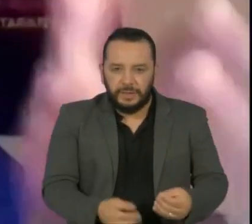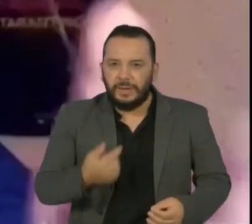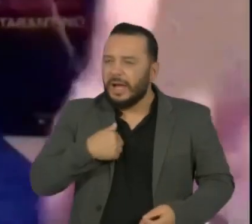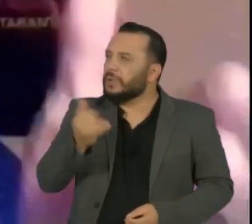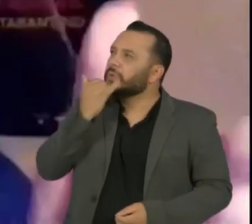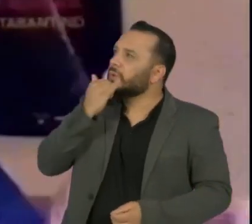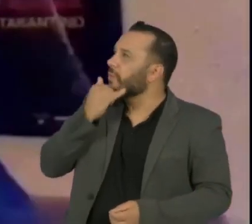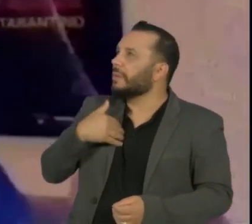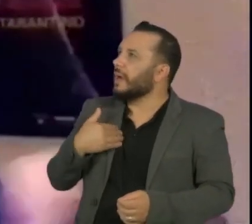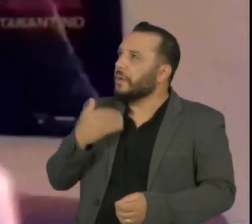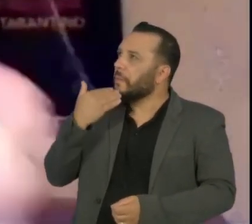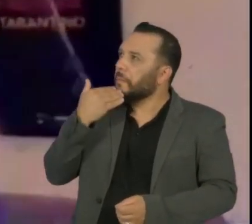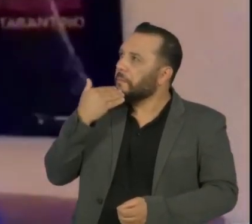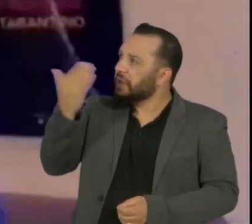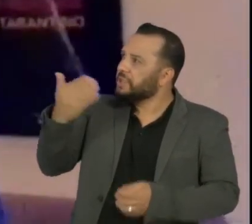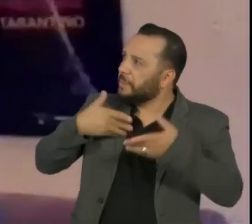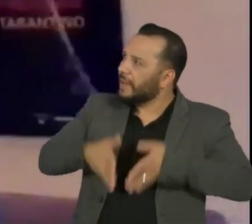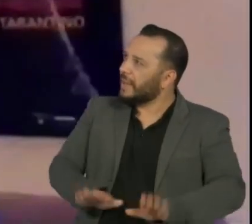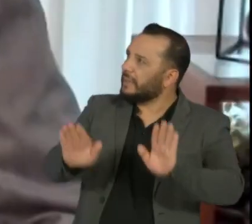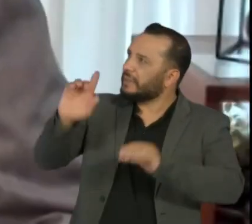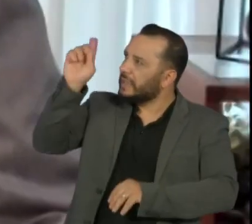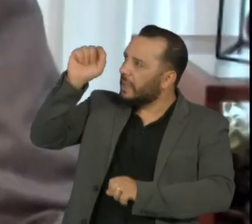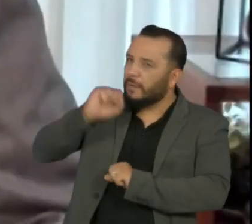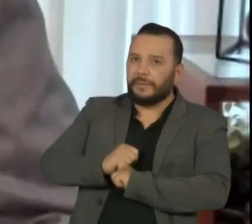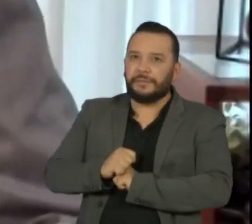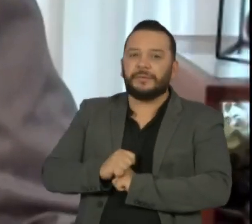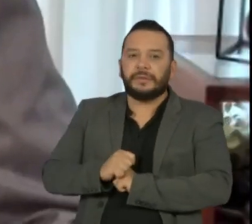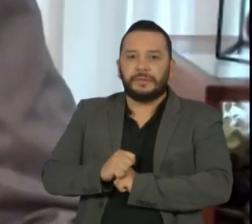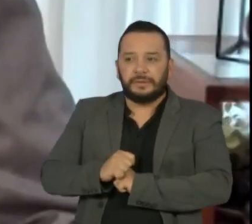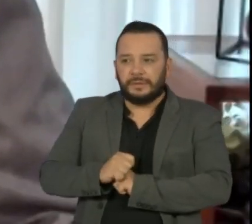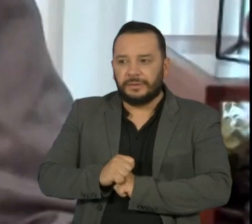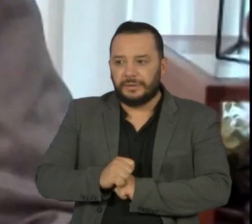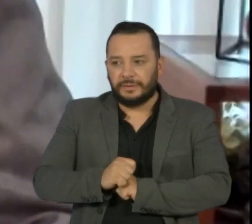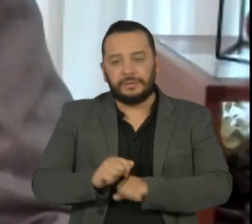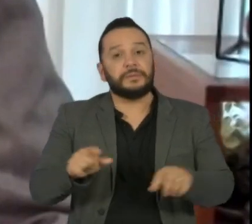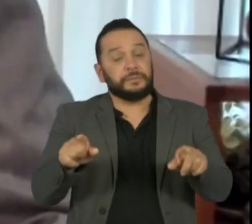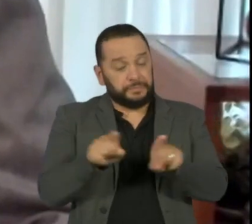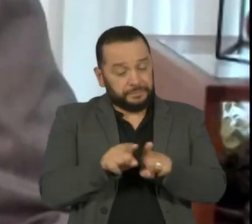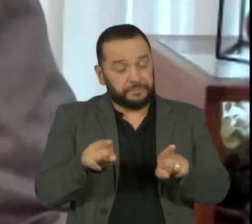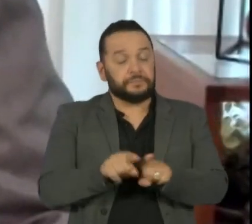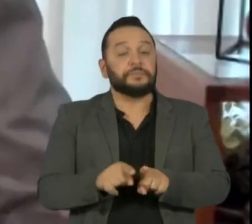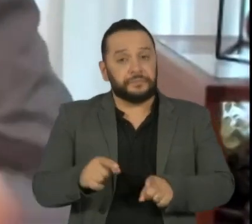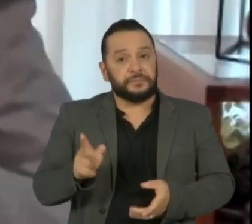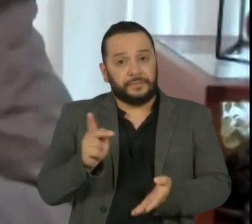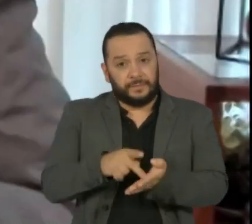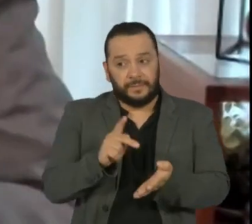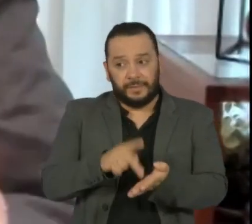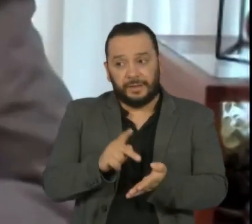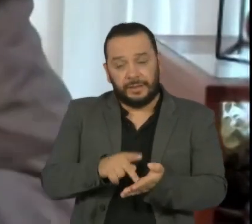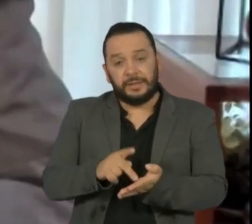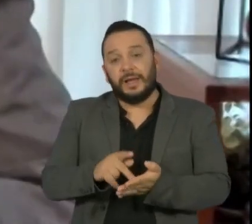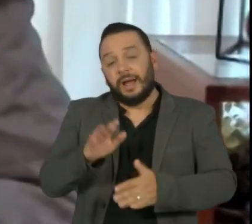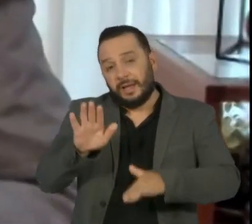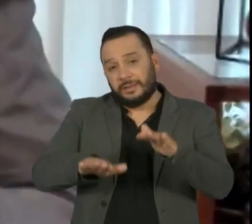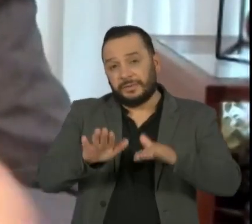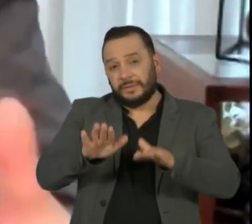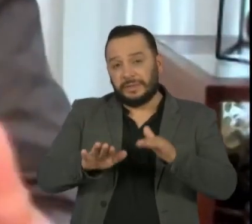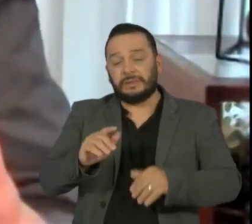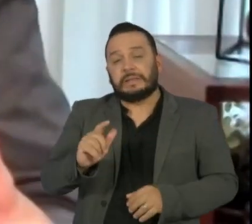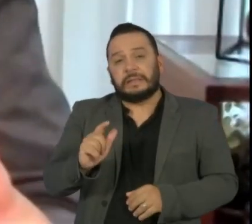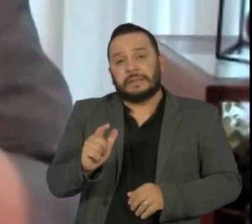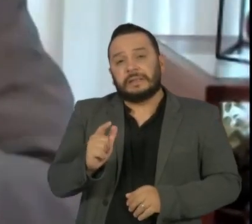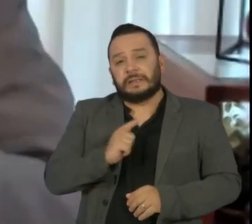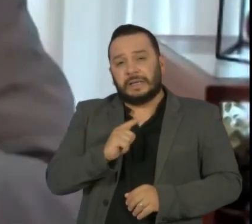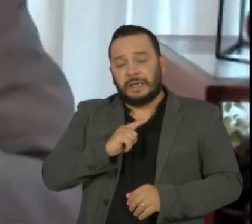para nascer. Que história é essa? Há circunstâncias à nossa volta que constrangem, né, amarram as